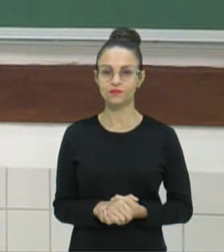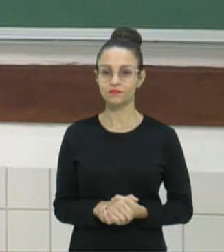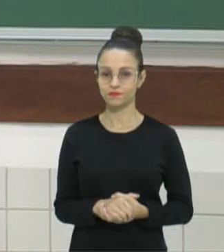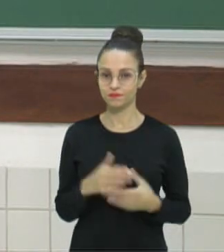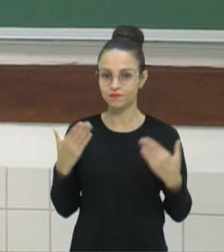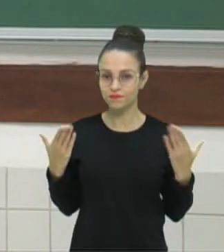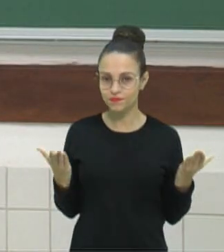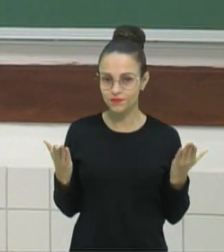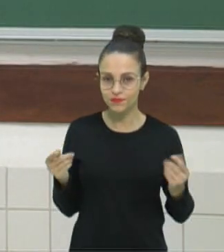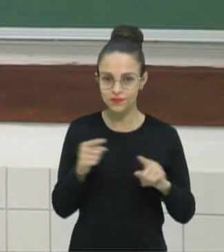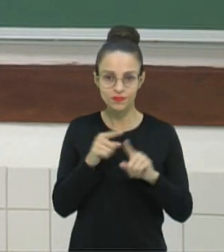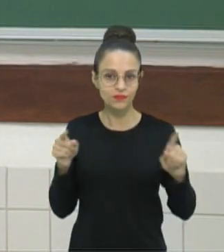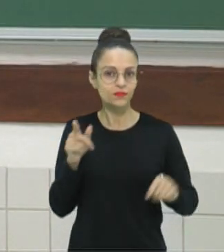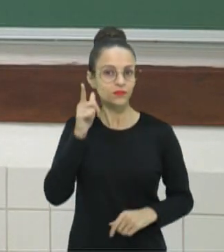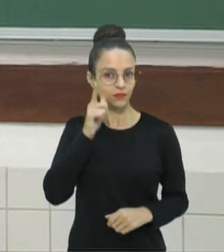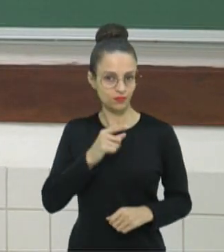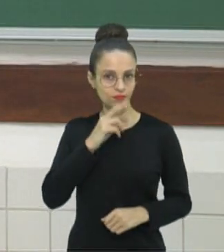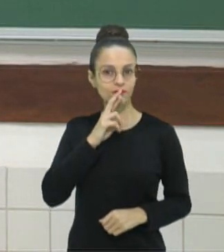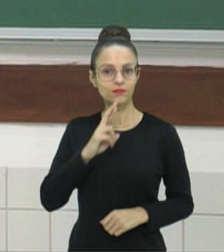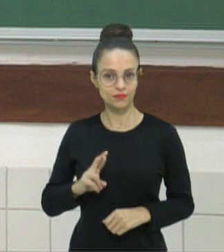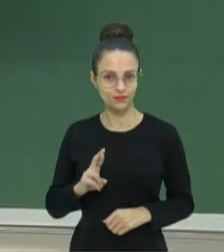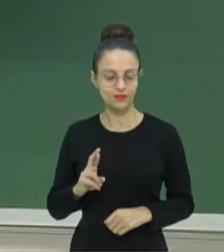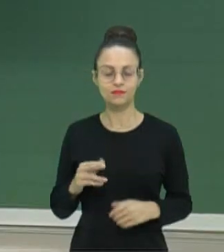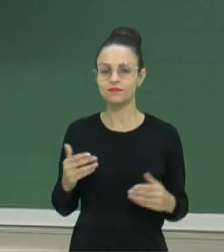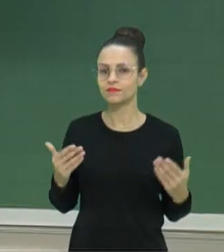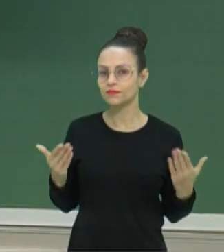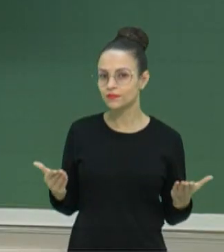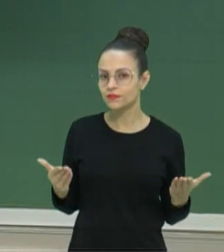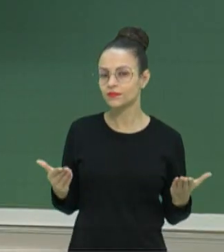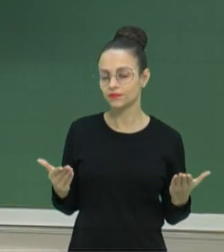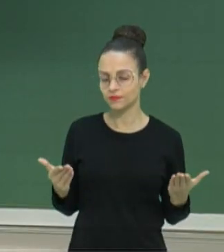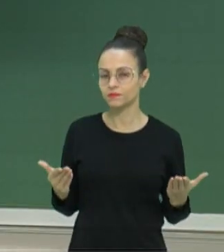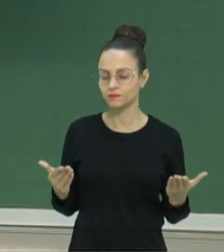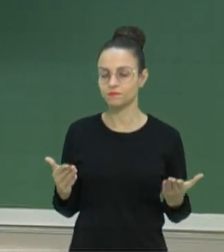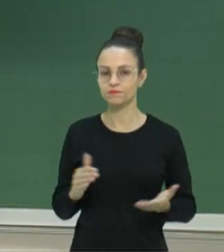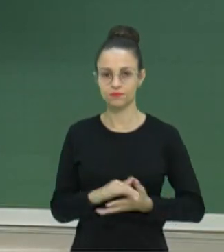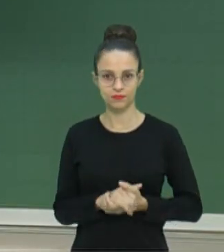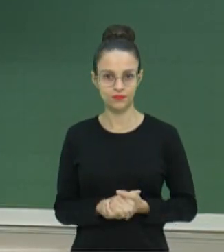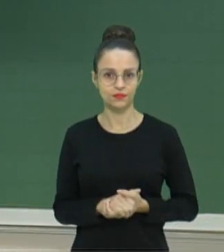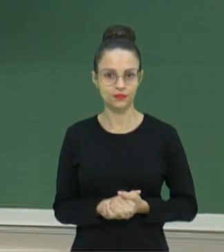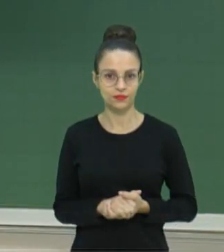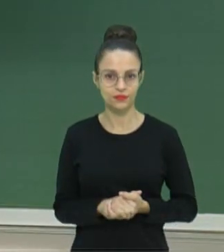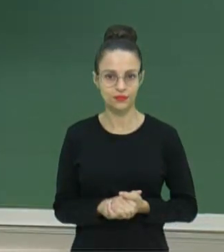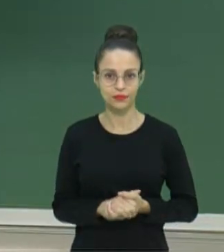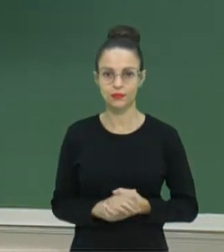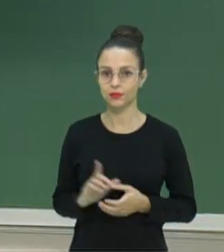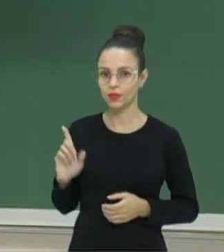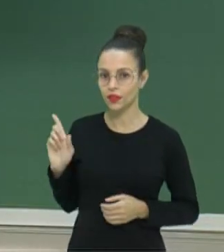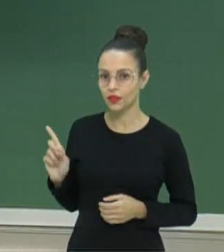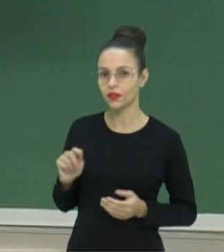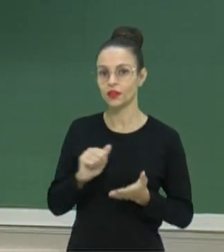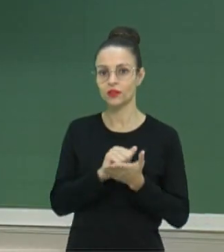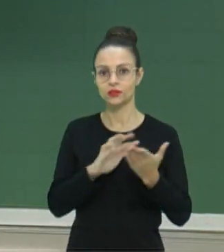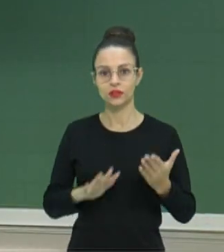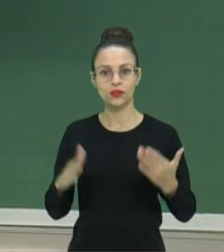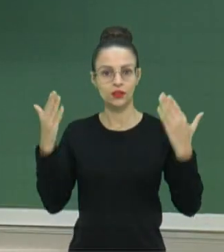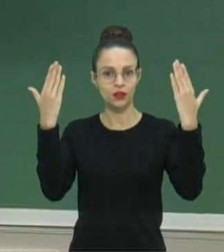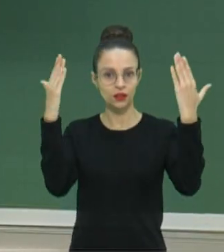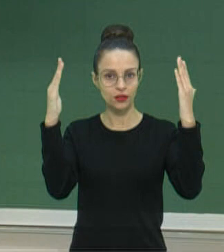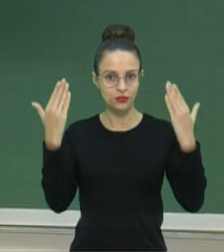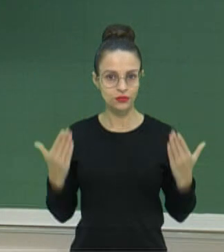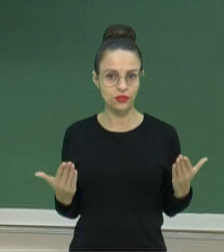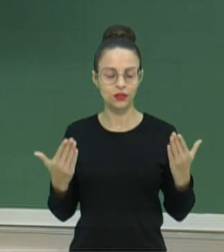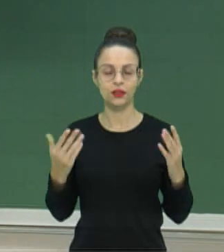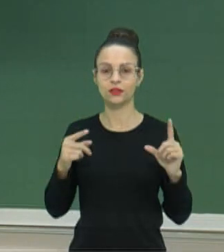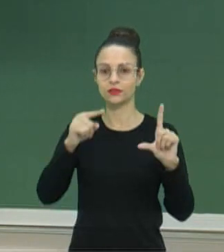E aí, galerinha, conseguiram resolver? Cara, a questão do exercício aqui é uma análise de gráfico, como eu